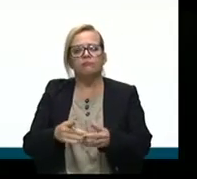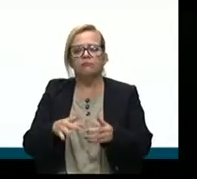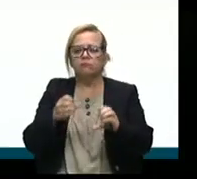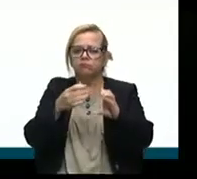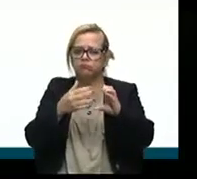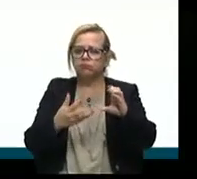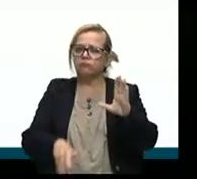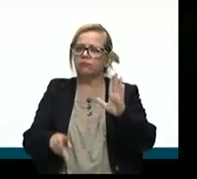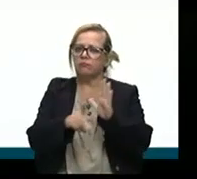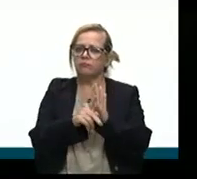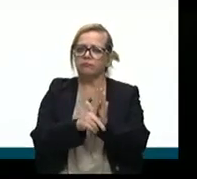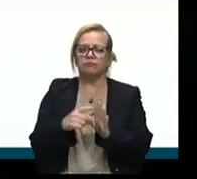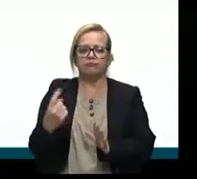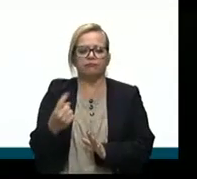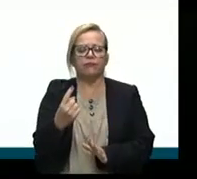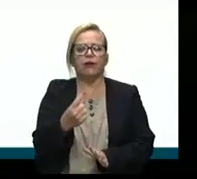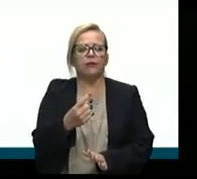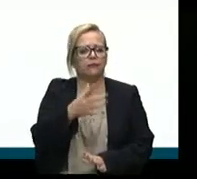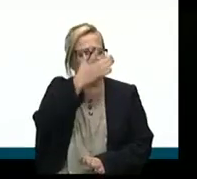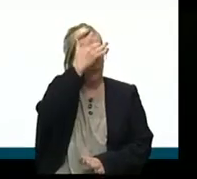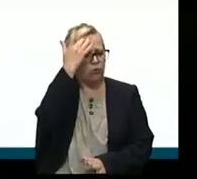características próprias de cada funcionário?